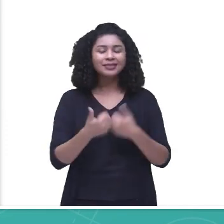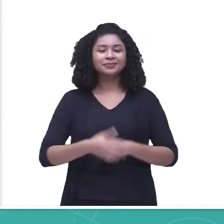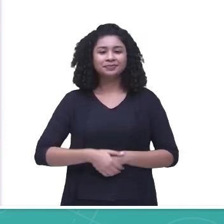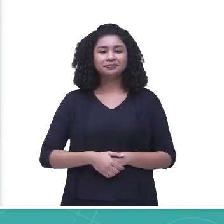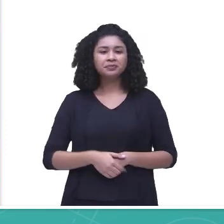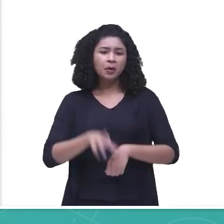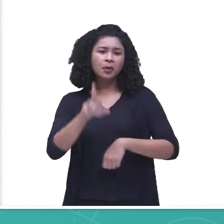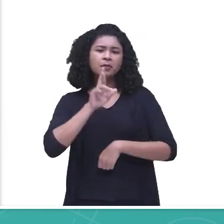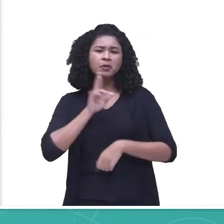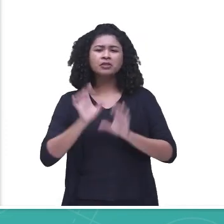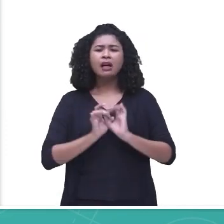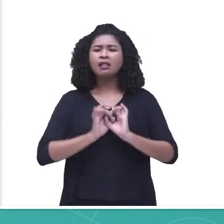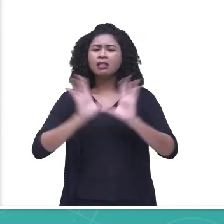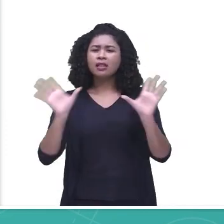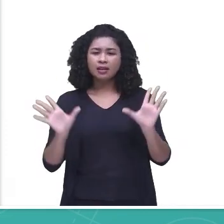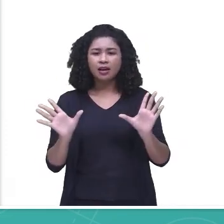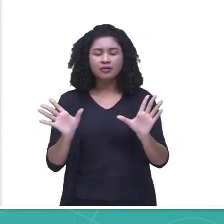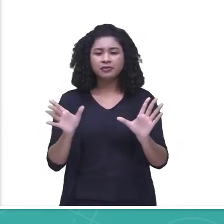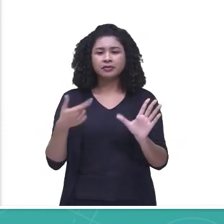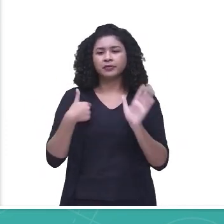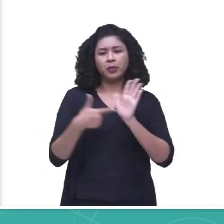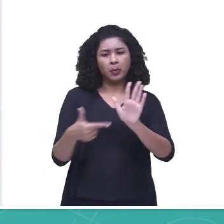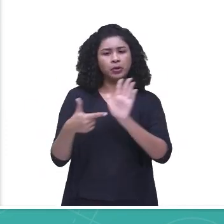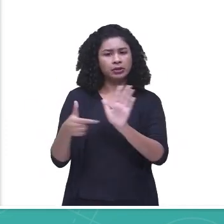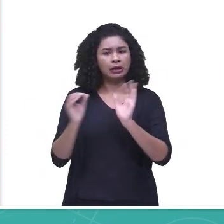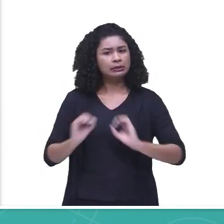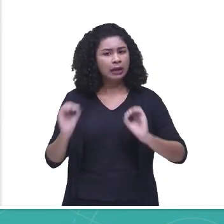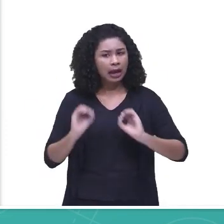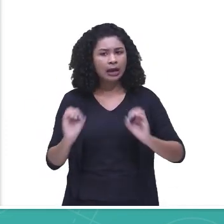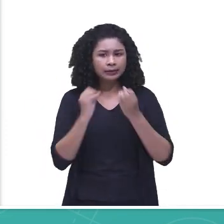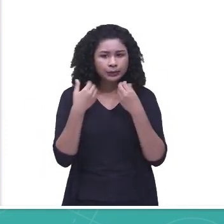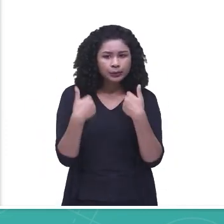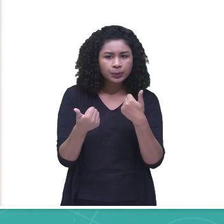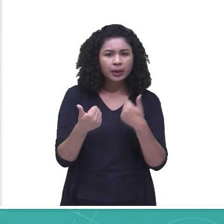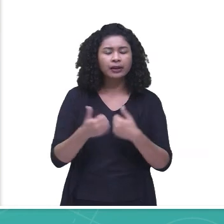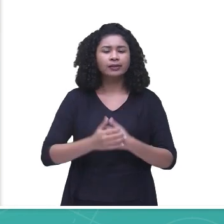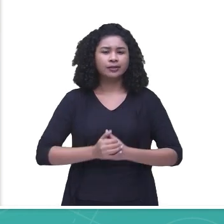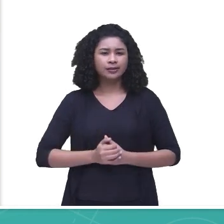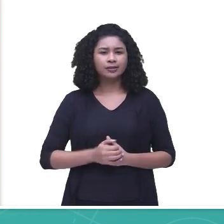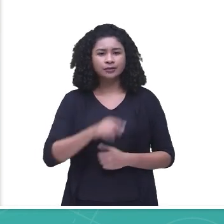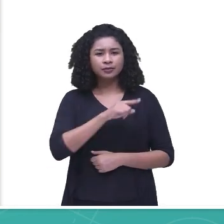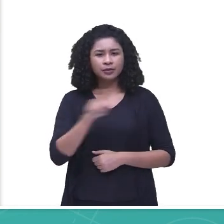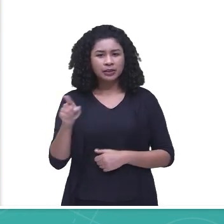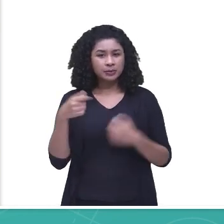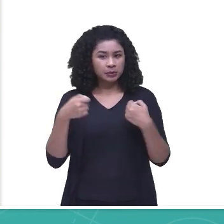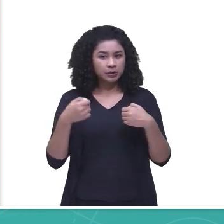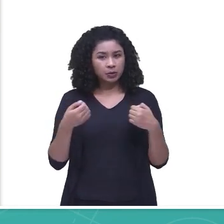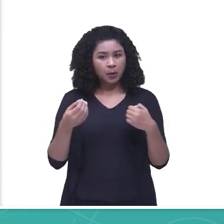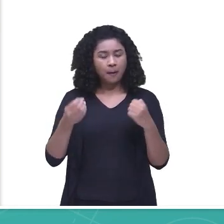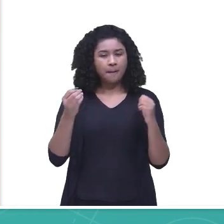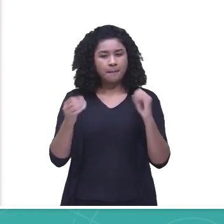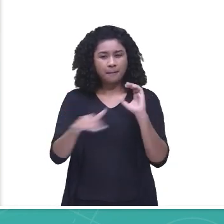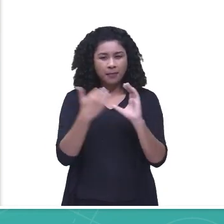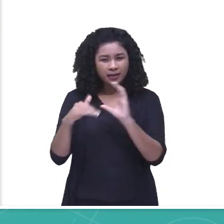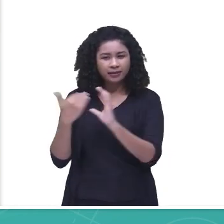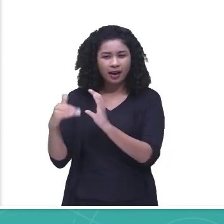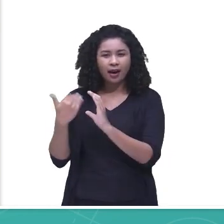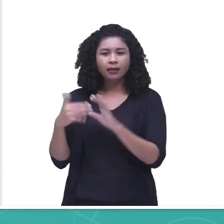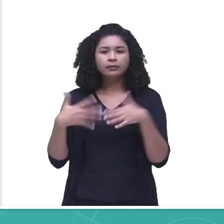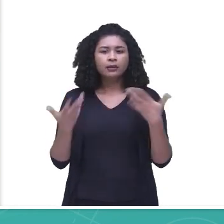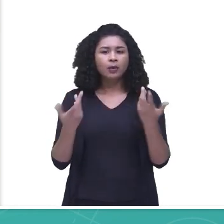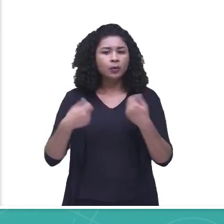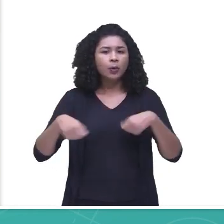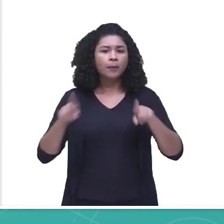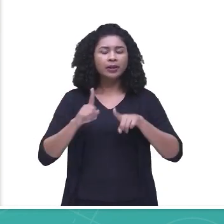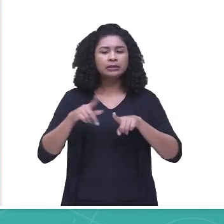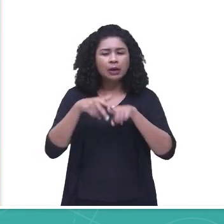livre, a gente nem vai mostrar nada, tá? Vocês colocaram, né, deveriam colocar a resposta aí no chat, então não há necessidade de a gente